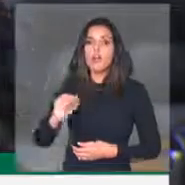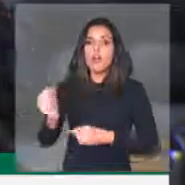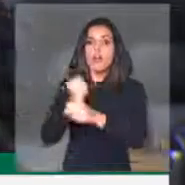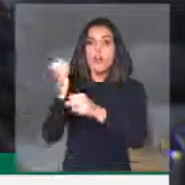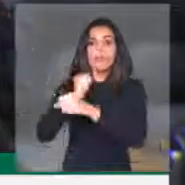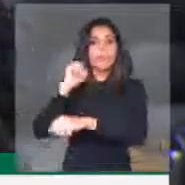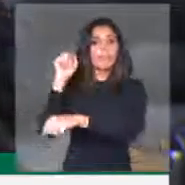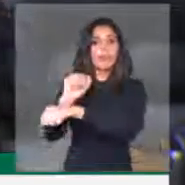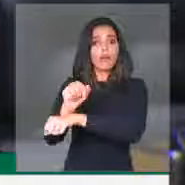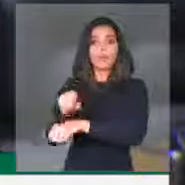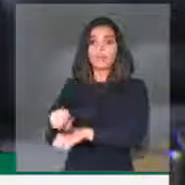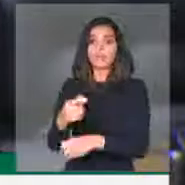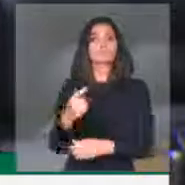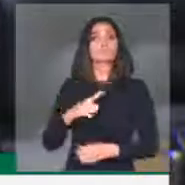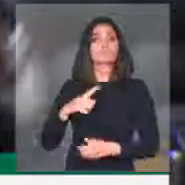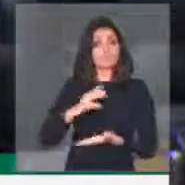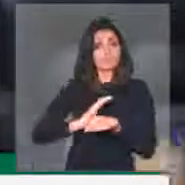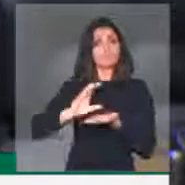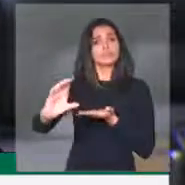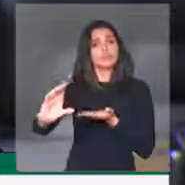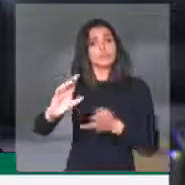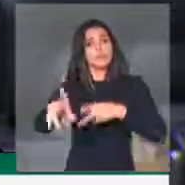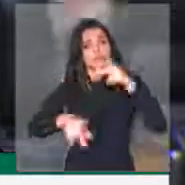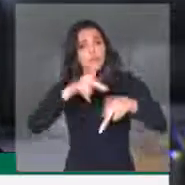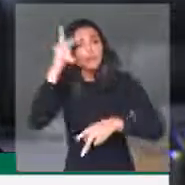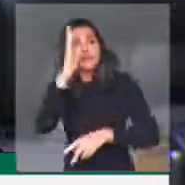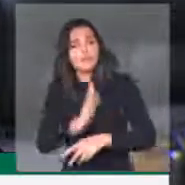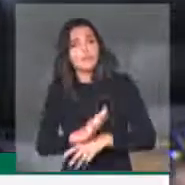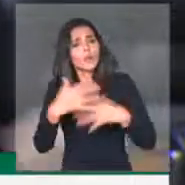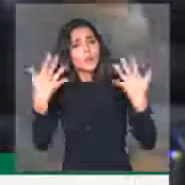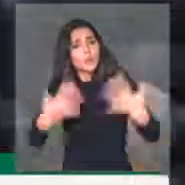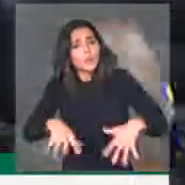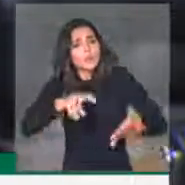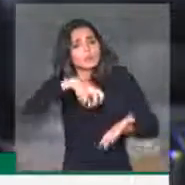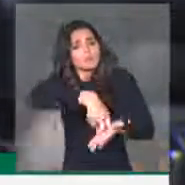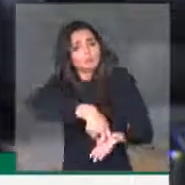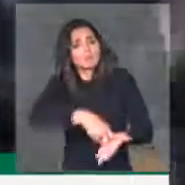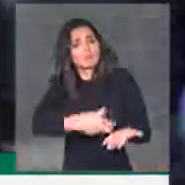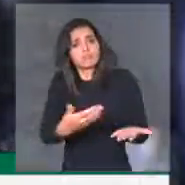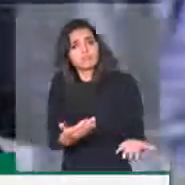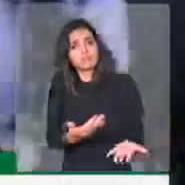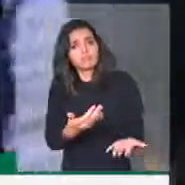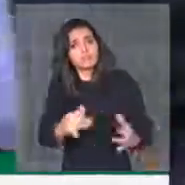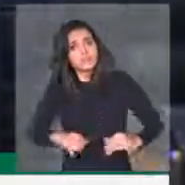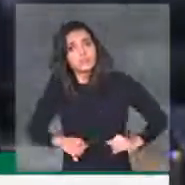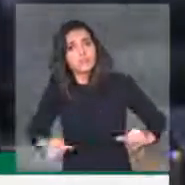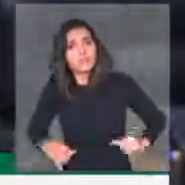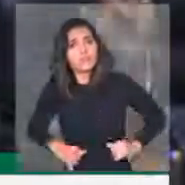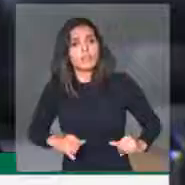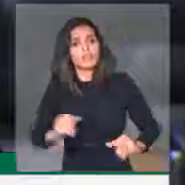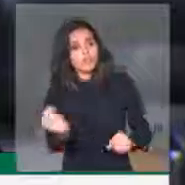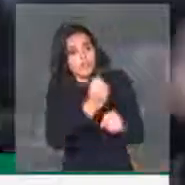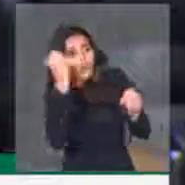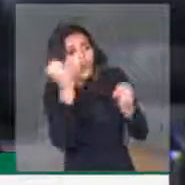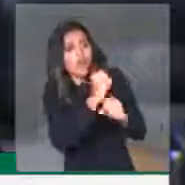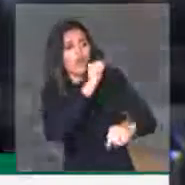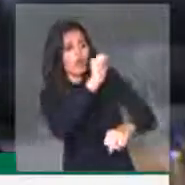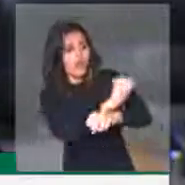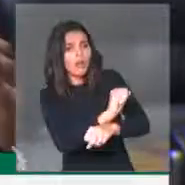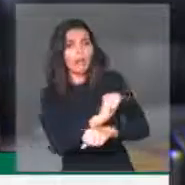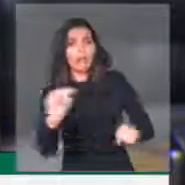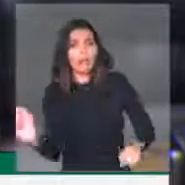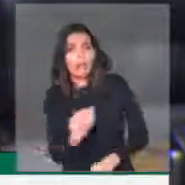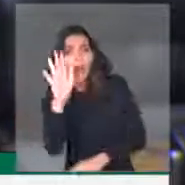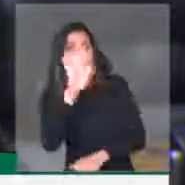com recursos de financiamento, né? O povo brasileiro pagando a obra, atrasando, encarecendo, e as pessoas